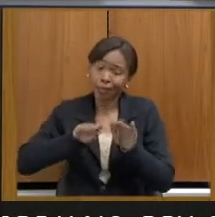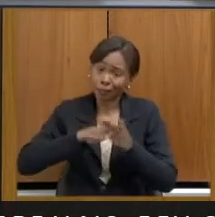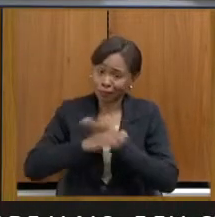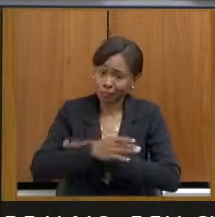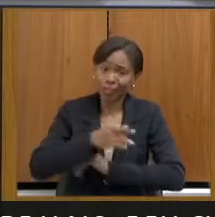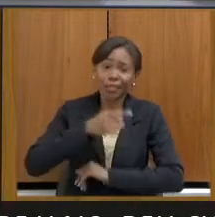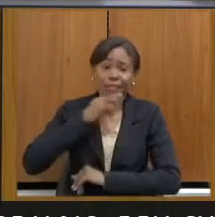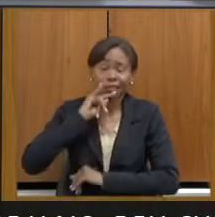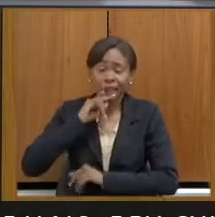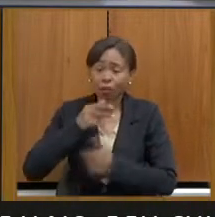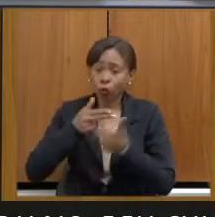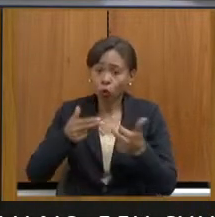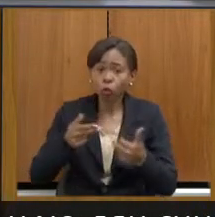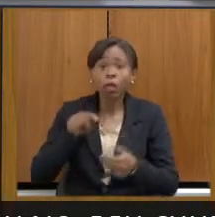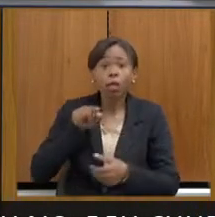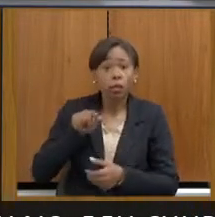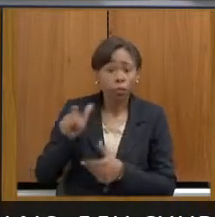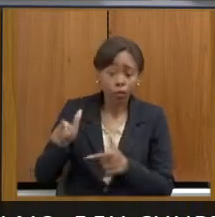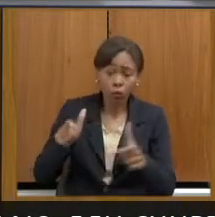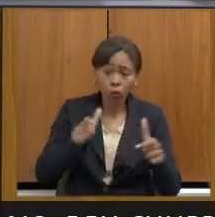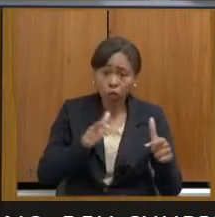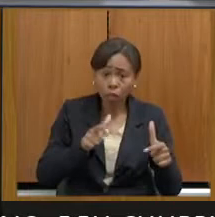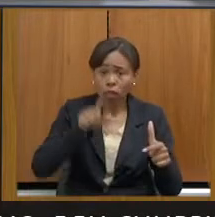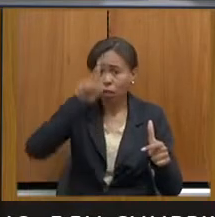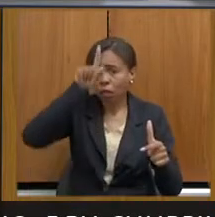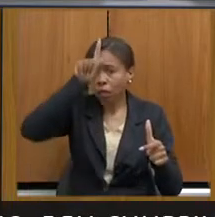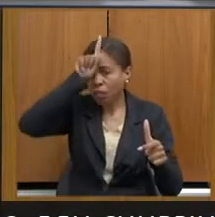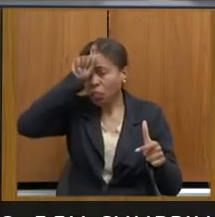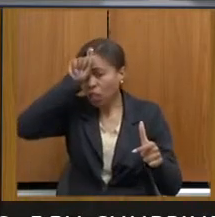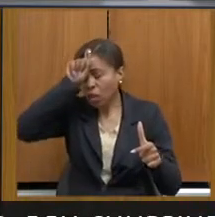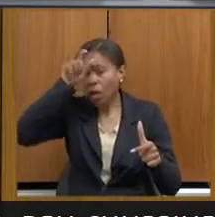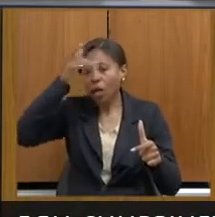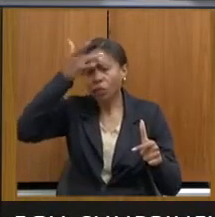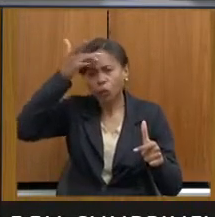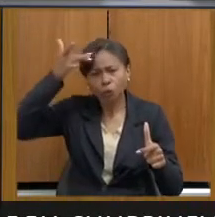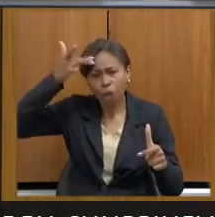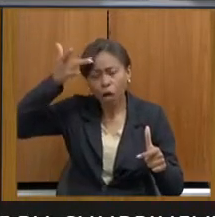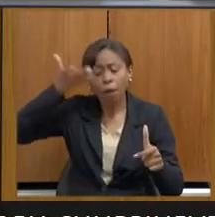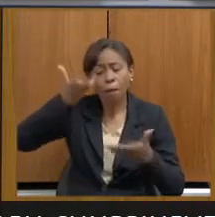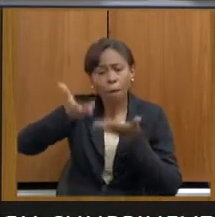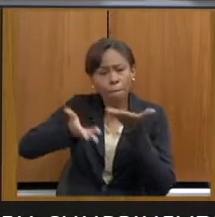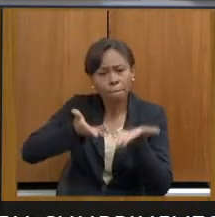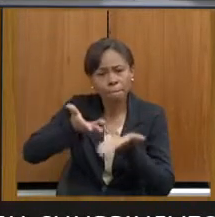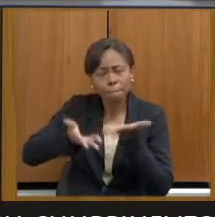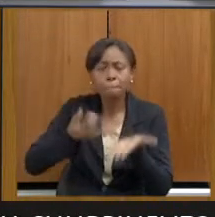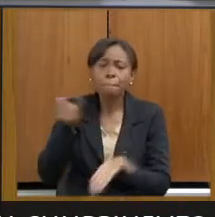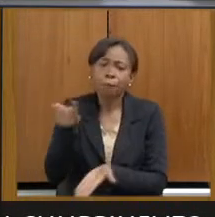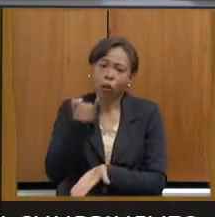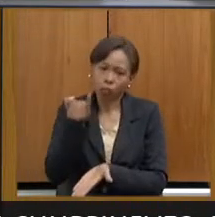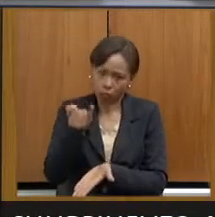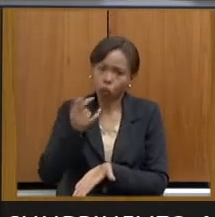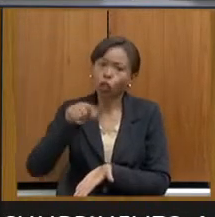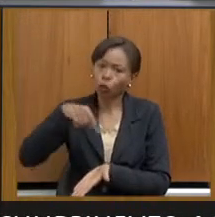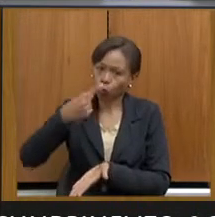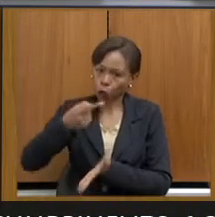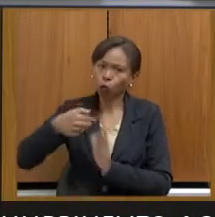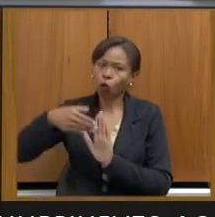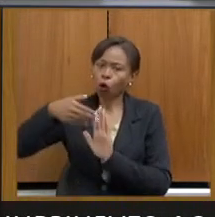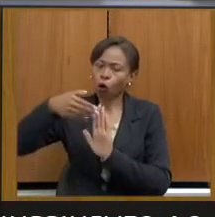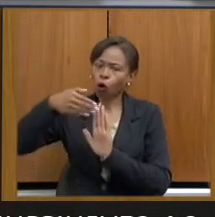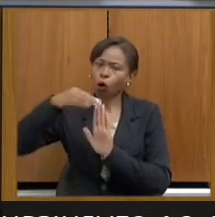anotar essa questão das Comunidades terapêuticas e vou fazer o requerimento para oficializar a minha fala prestar assessoria de pipa